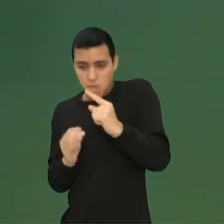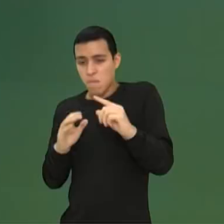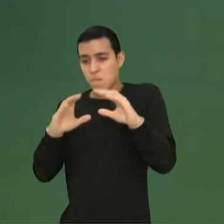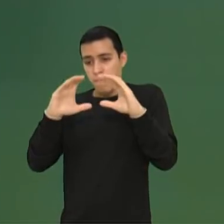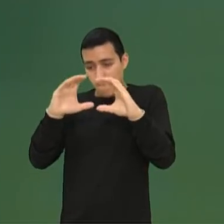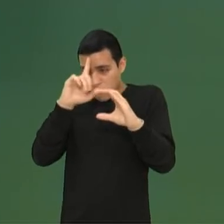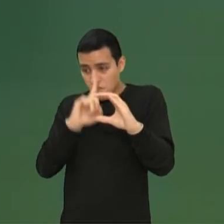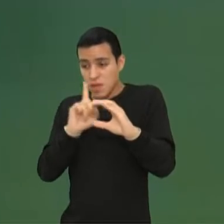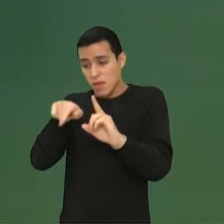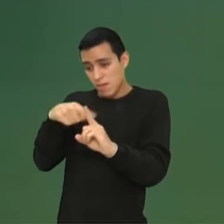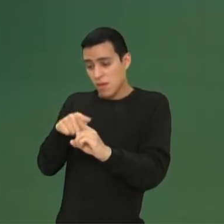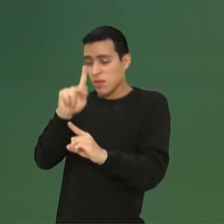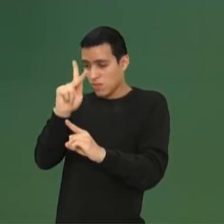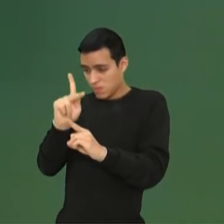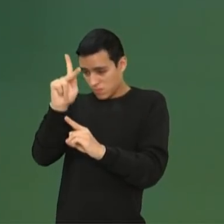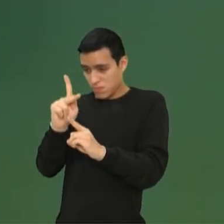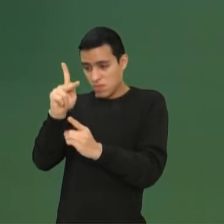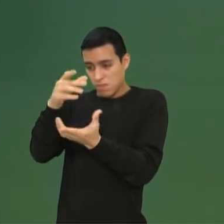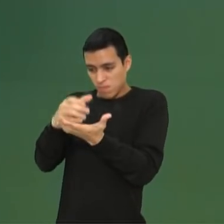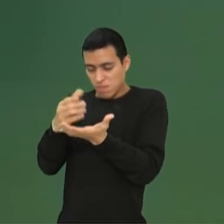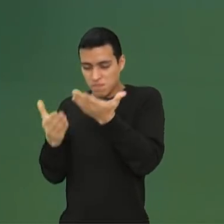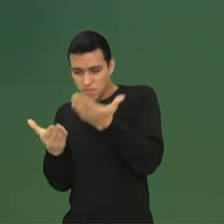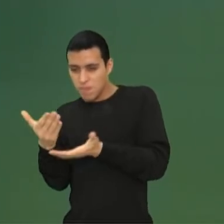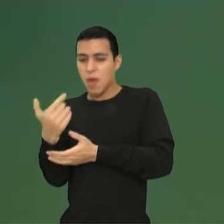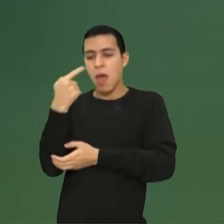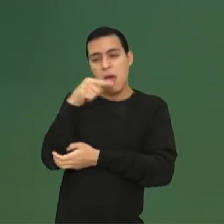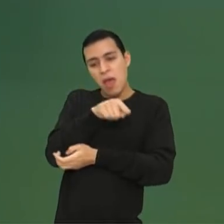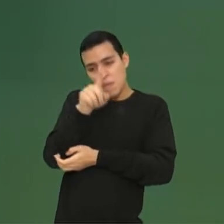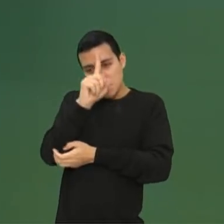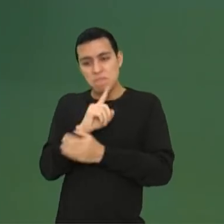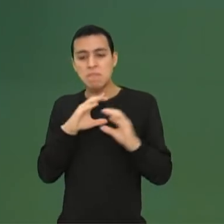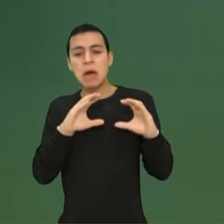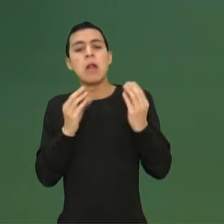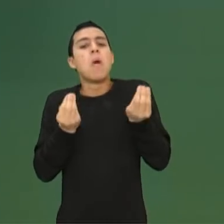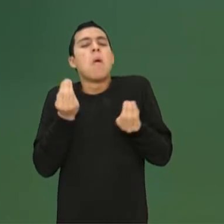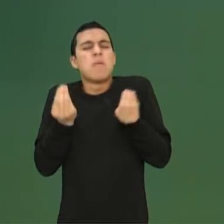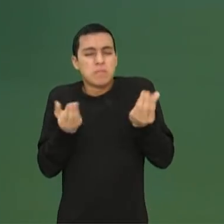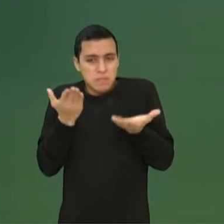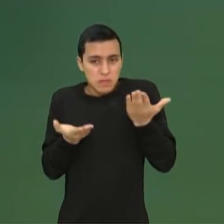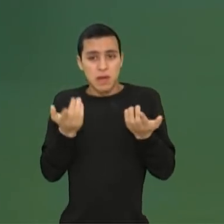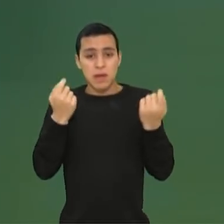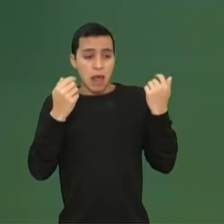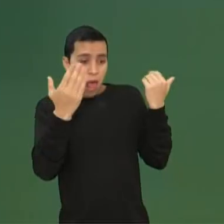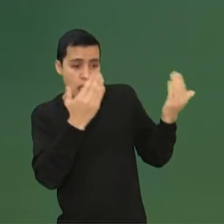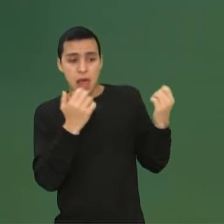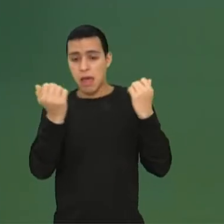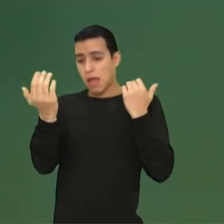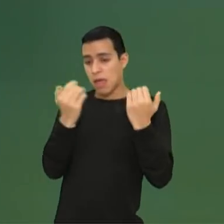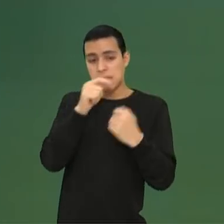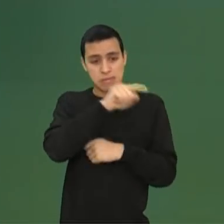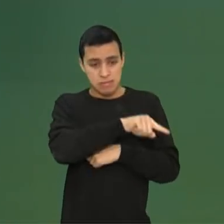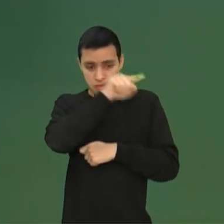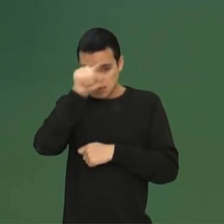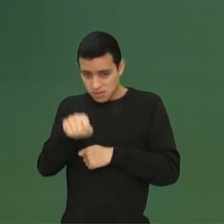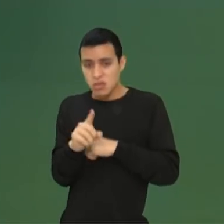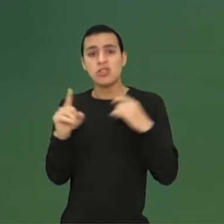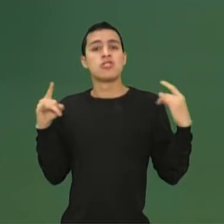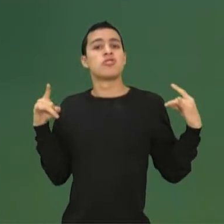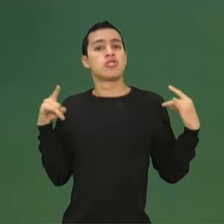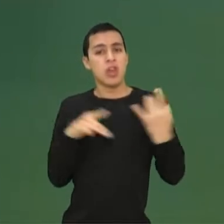quilo, eu tenho que ter uma noção de quanto pesa este melão. Então, vocês têm que analisar as 2 imagens